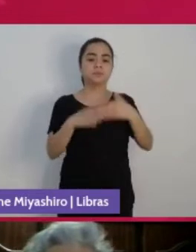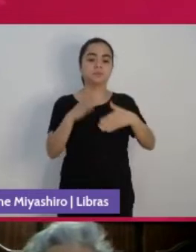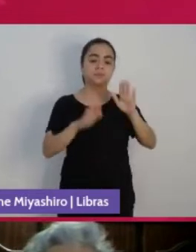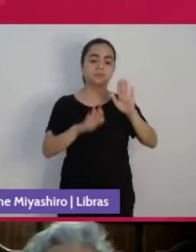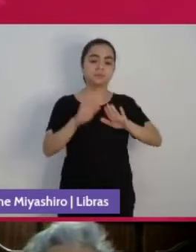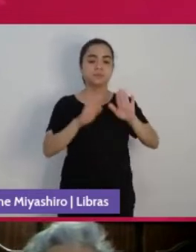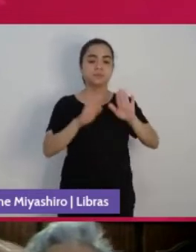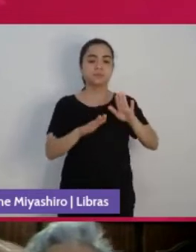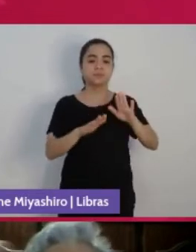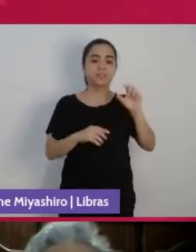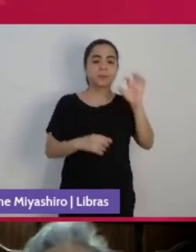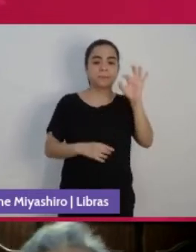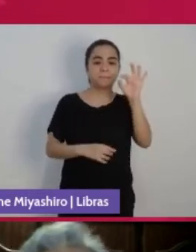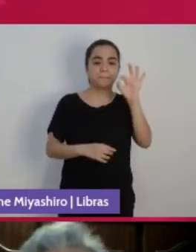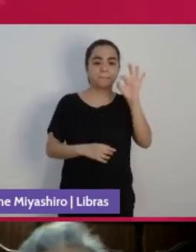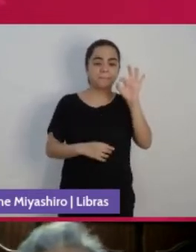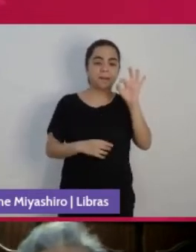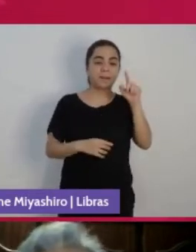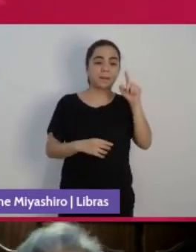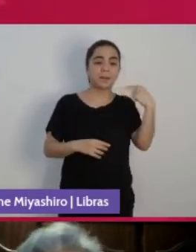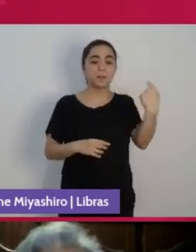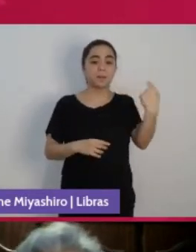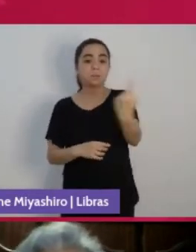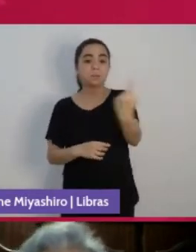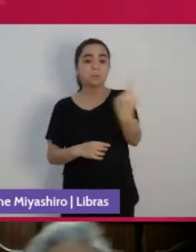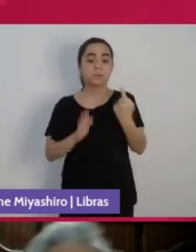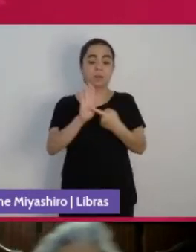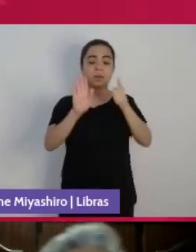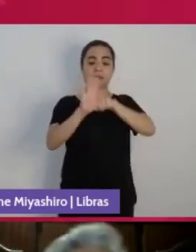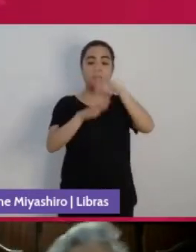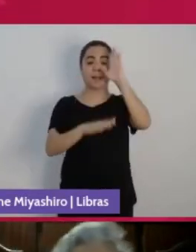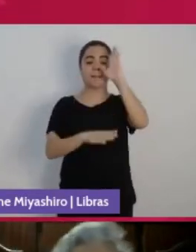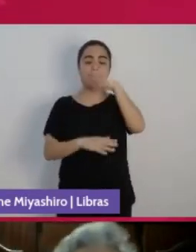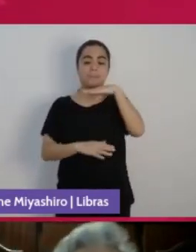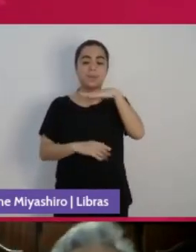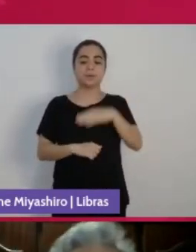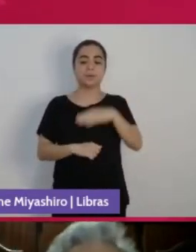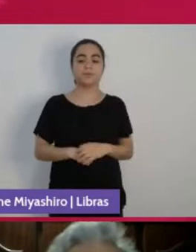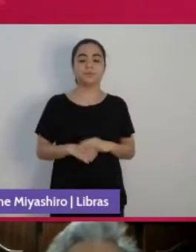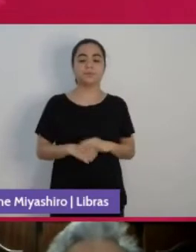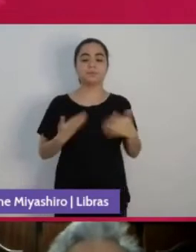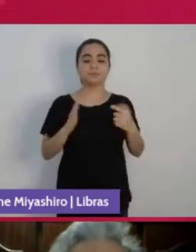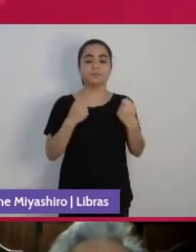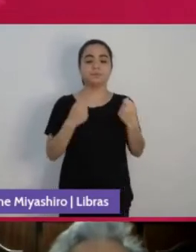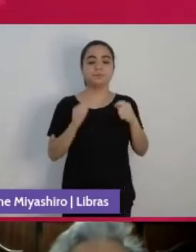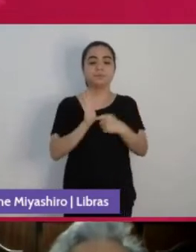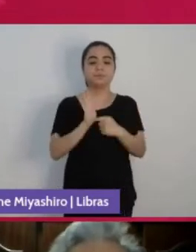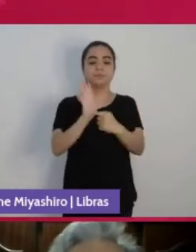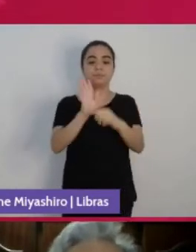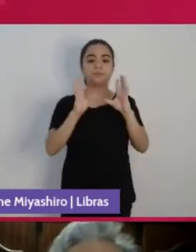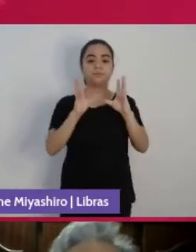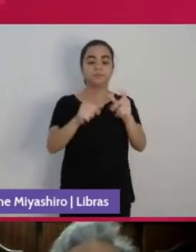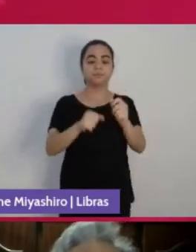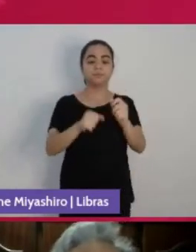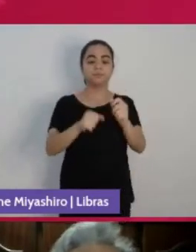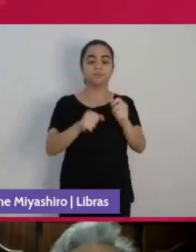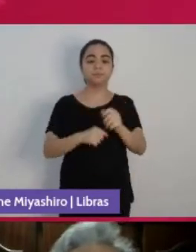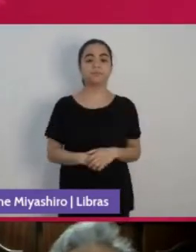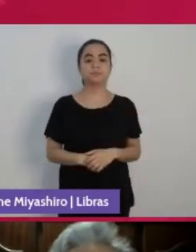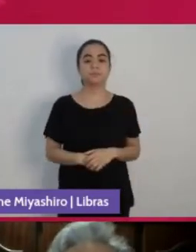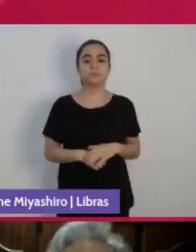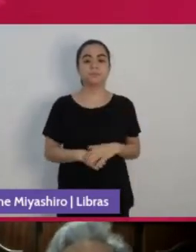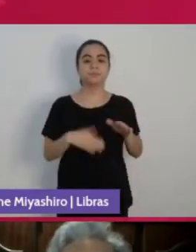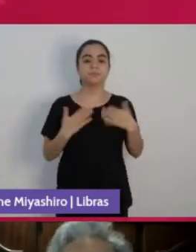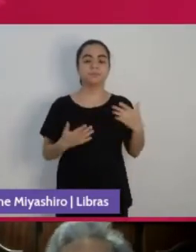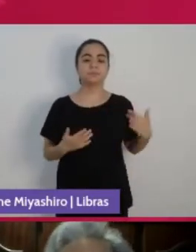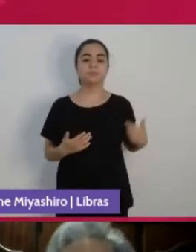de bonzinho e do outro lado ele tem cara de ruinzinho, né? Então eu tenho que mostrar. Apareceu na região